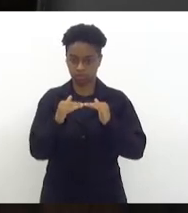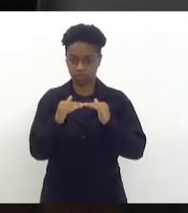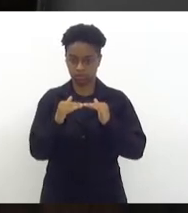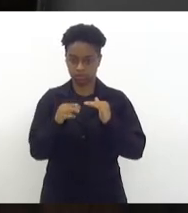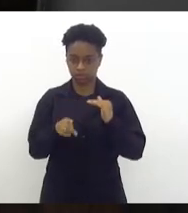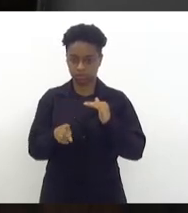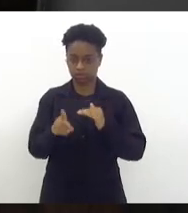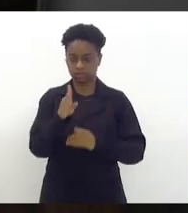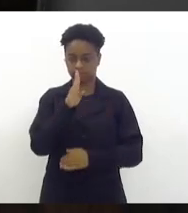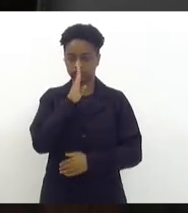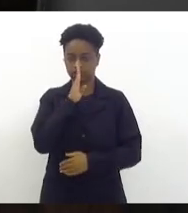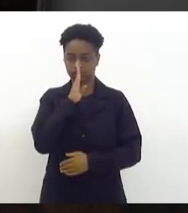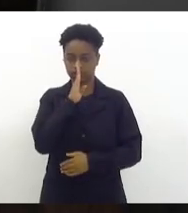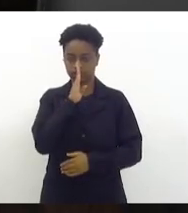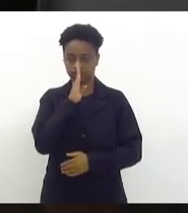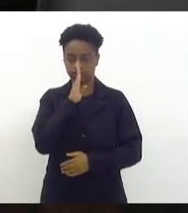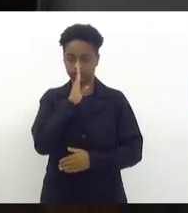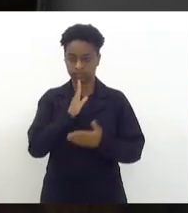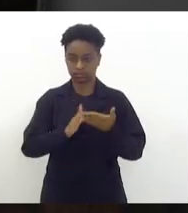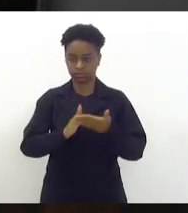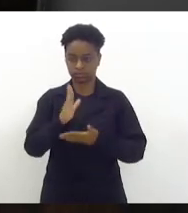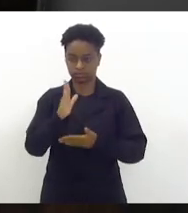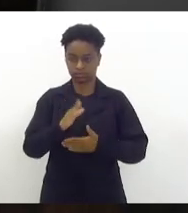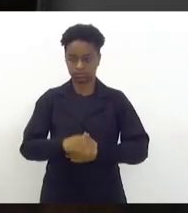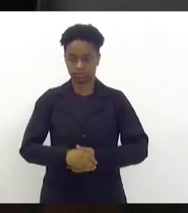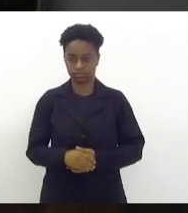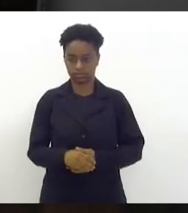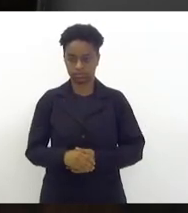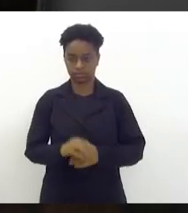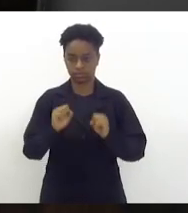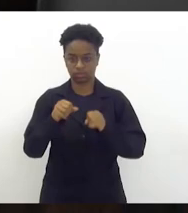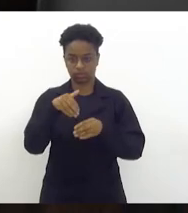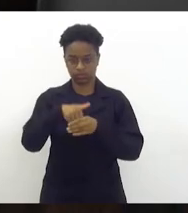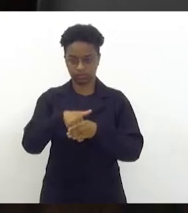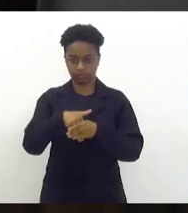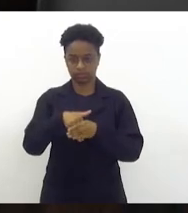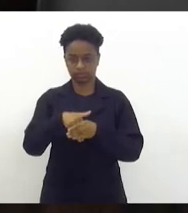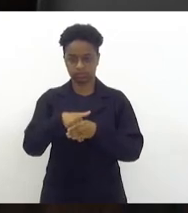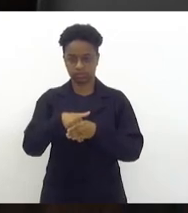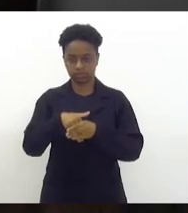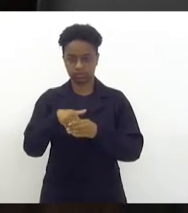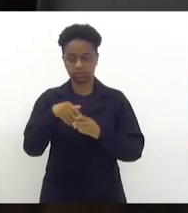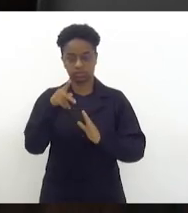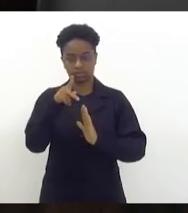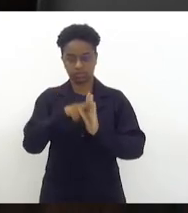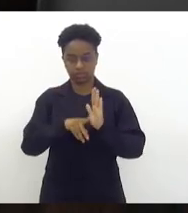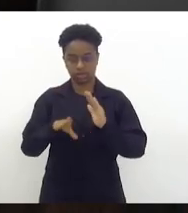Senhores que aprovam. Permaneça como estão. Aprovado. Em votação.